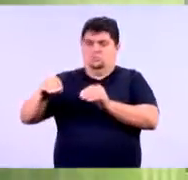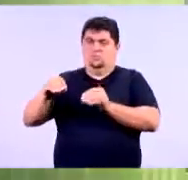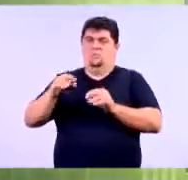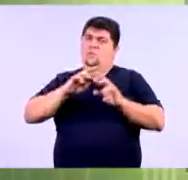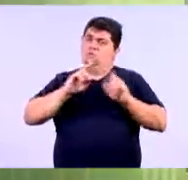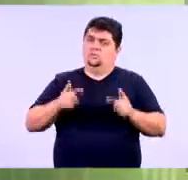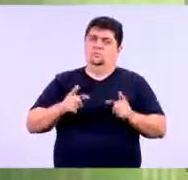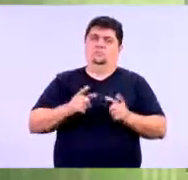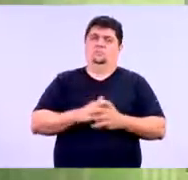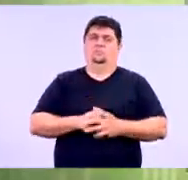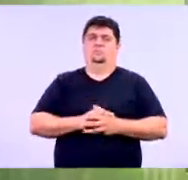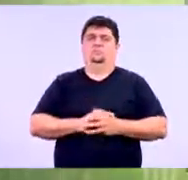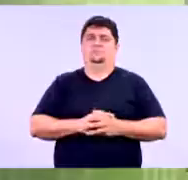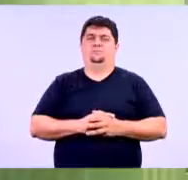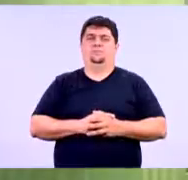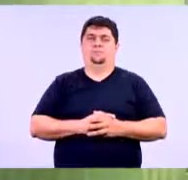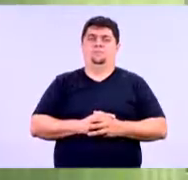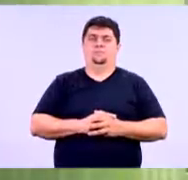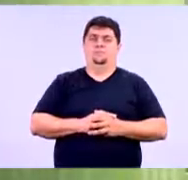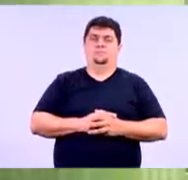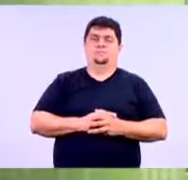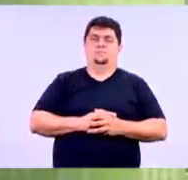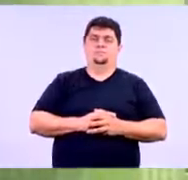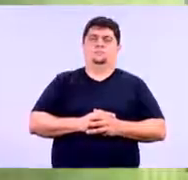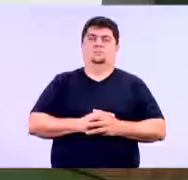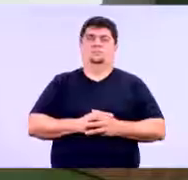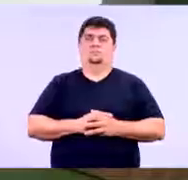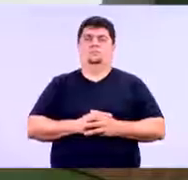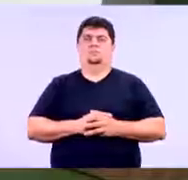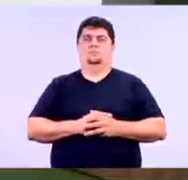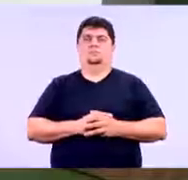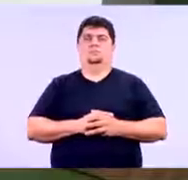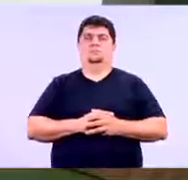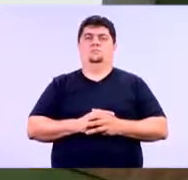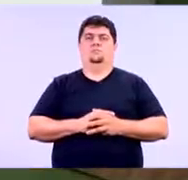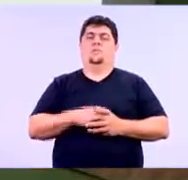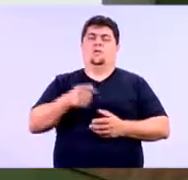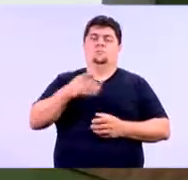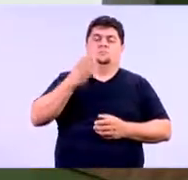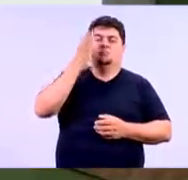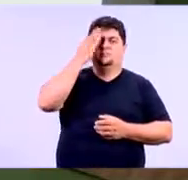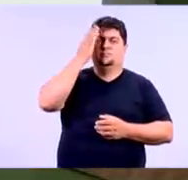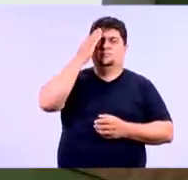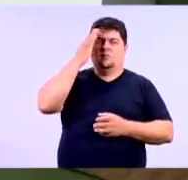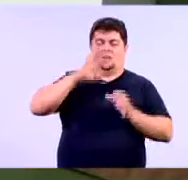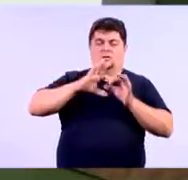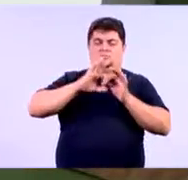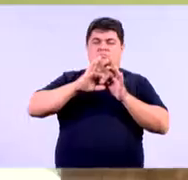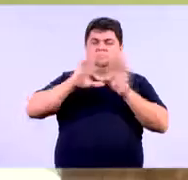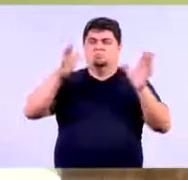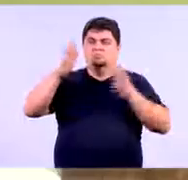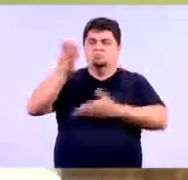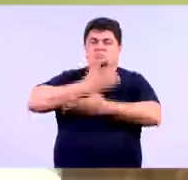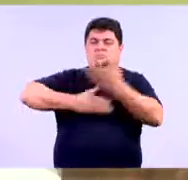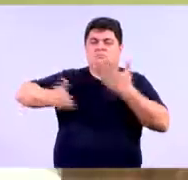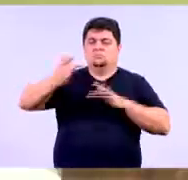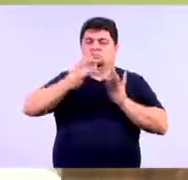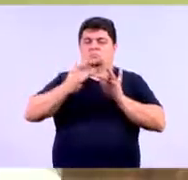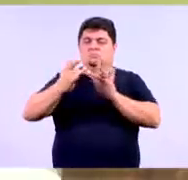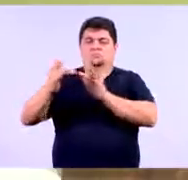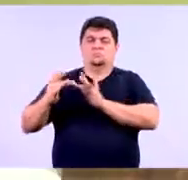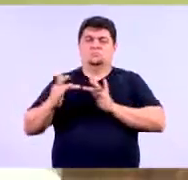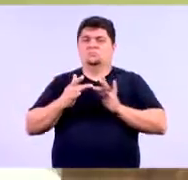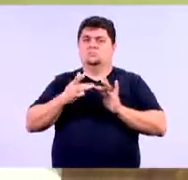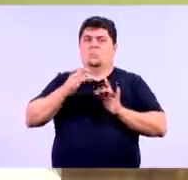é nossa situação agregada aqui. E para vocês terem uma ideia da liberdade de tráfego, imagine a seguinte